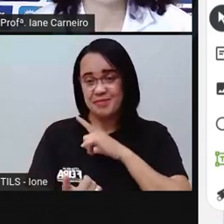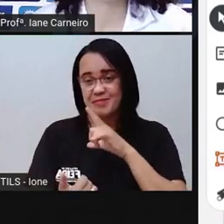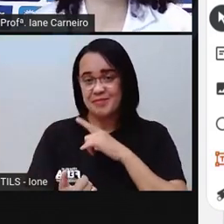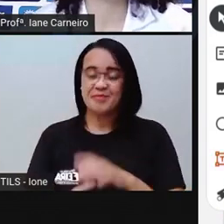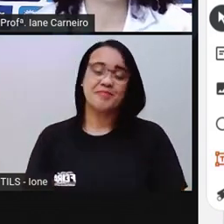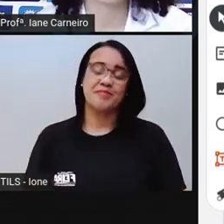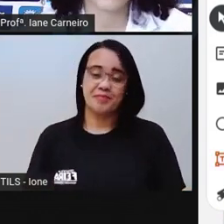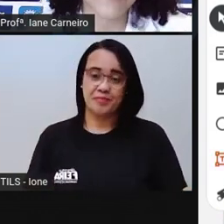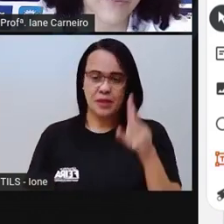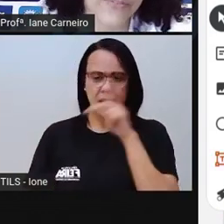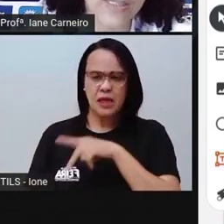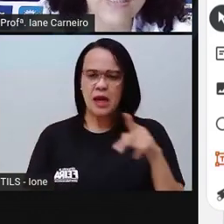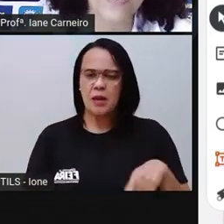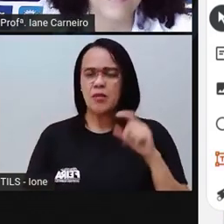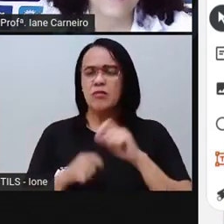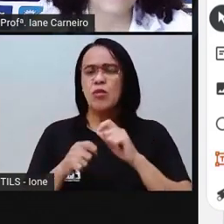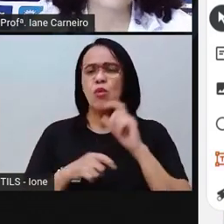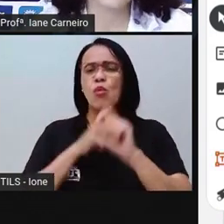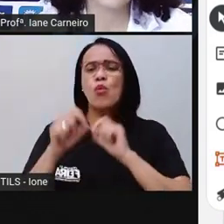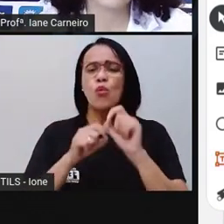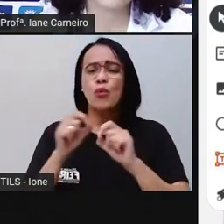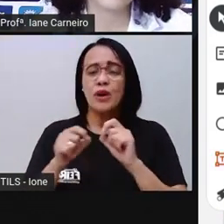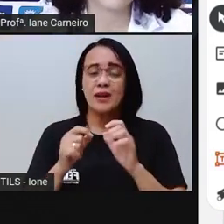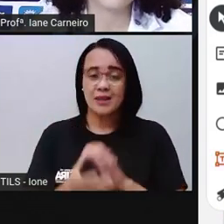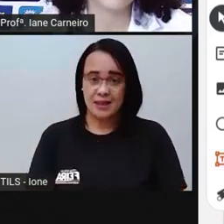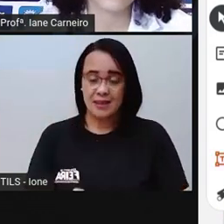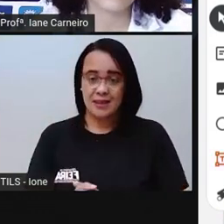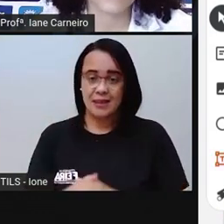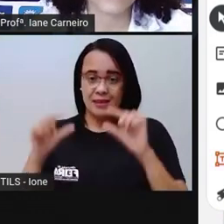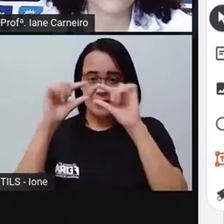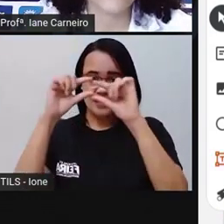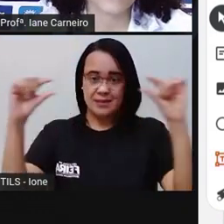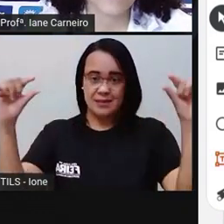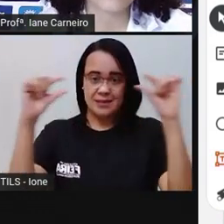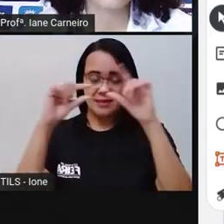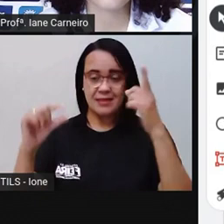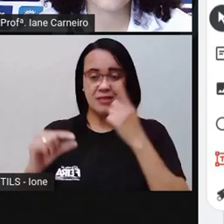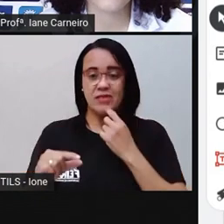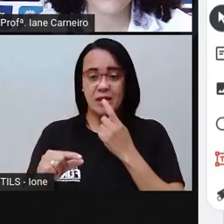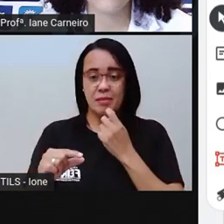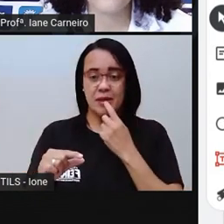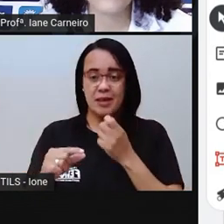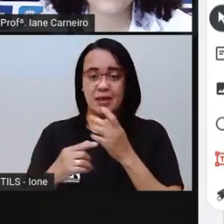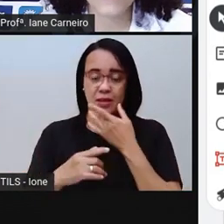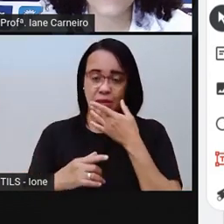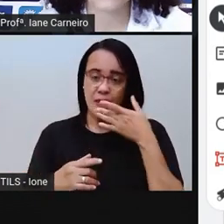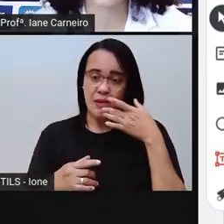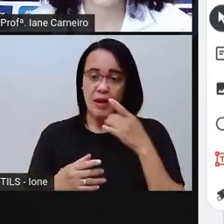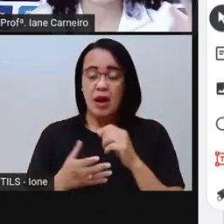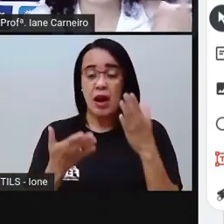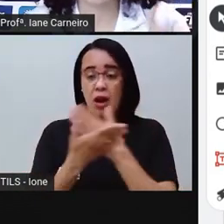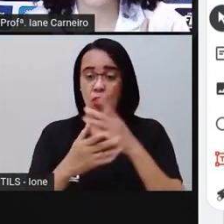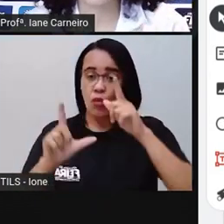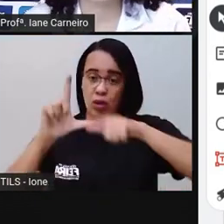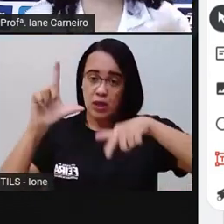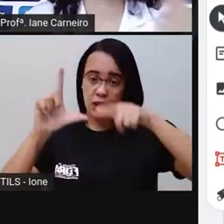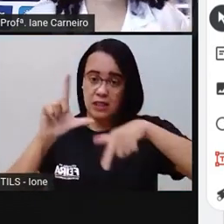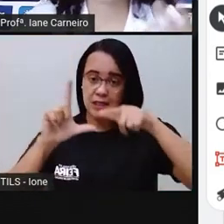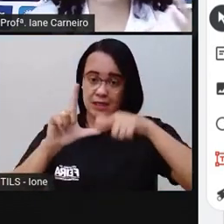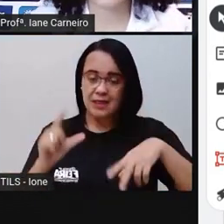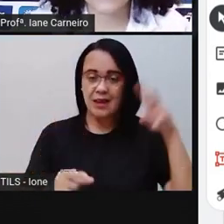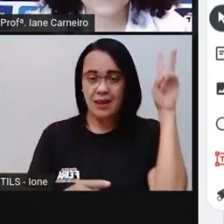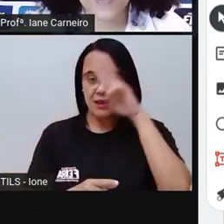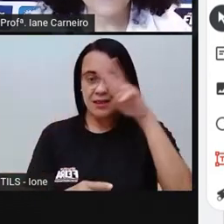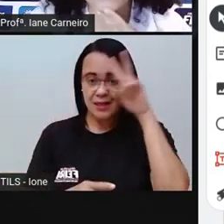começar, para vocês entenderem o que foi que a Pro fez. Aqui em cima, de vermelho, a gente colocou algumas letras. Quem lembra o